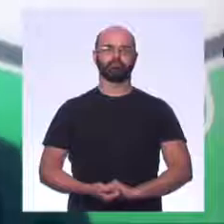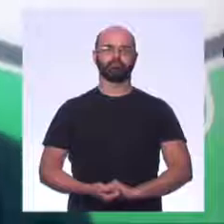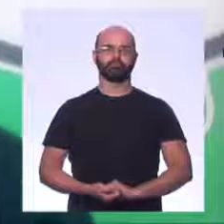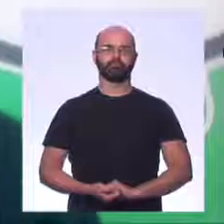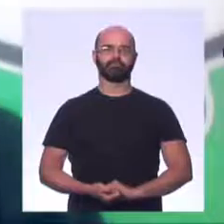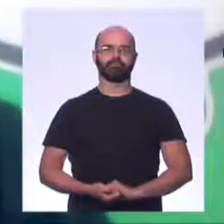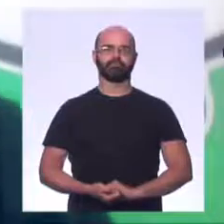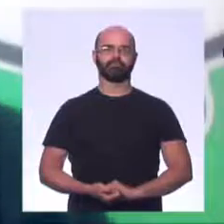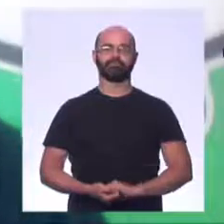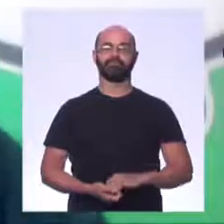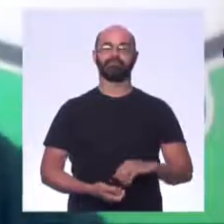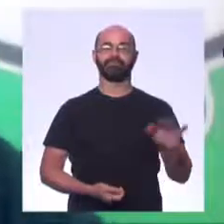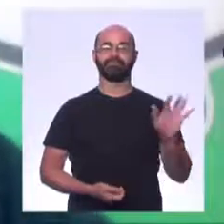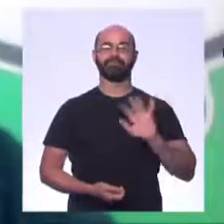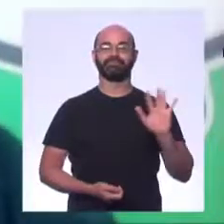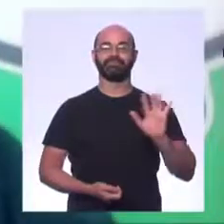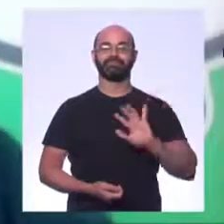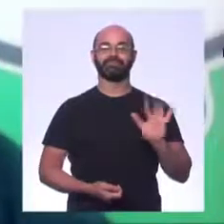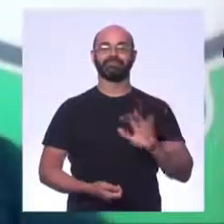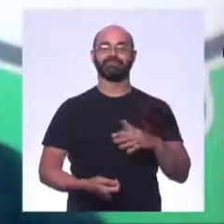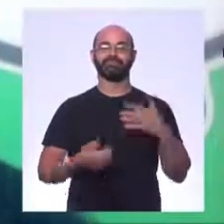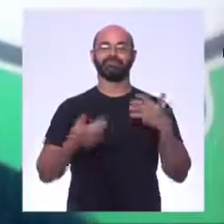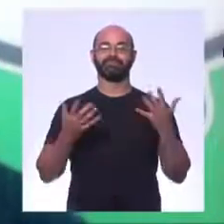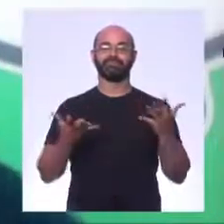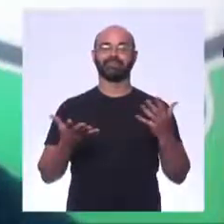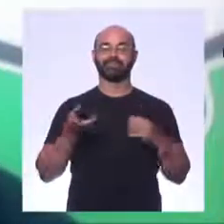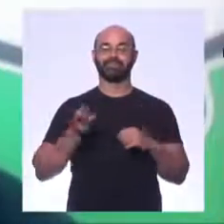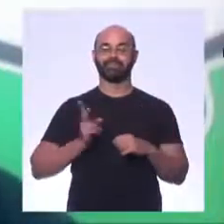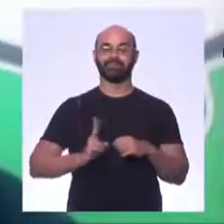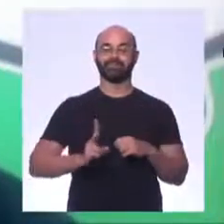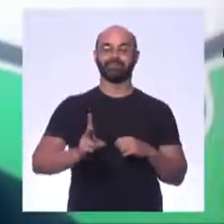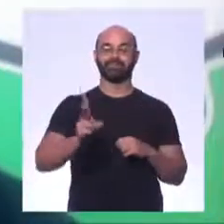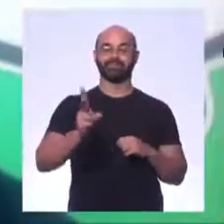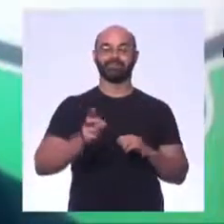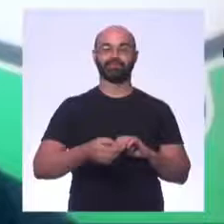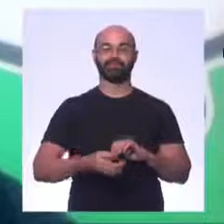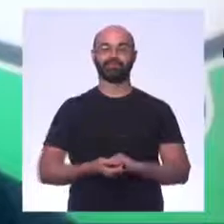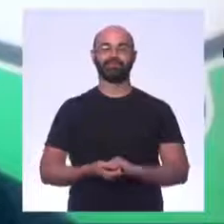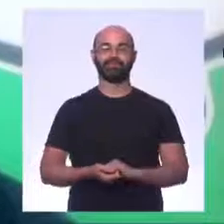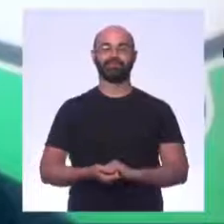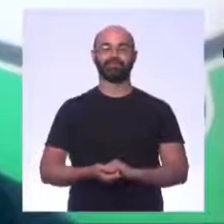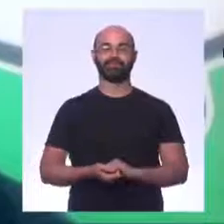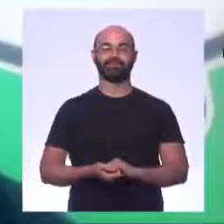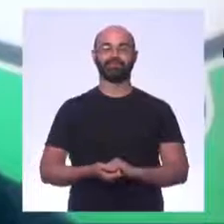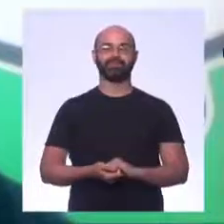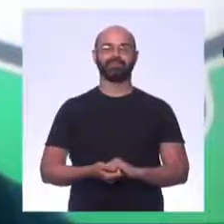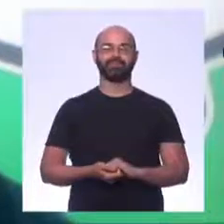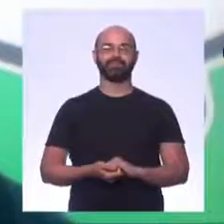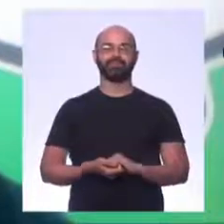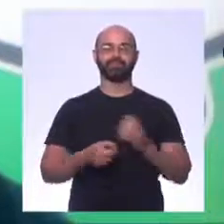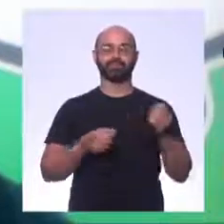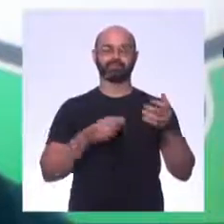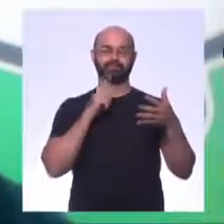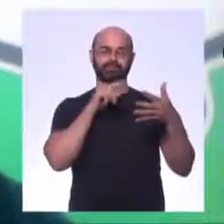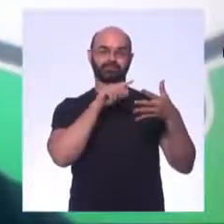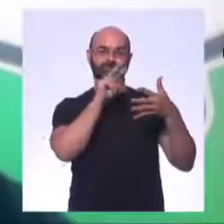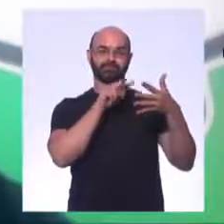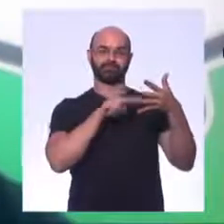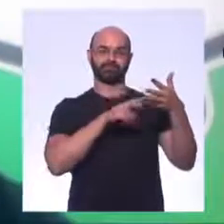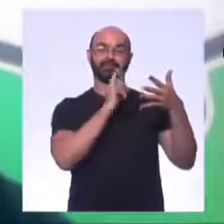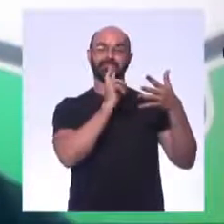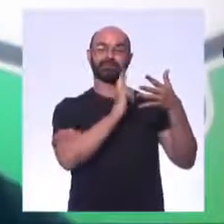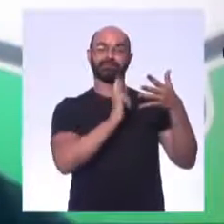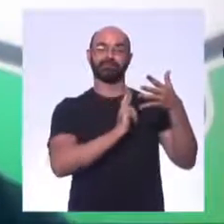Olá, pessoal. Então, dando continuidade, professora Mari, parece ter algumas respostas aqui.